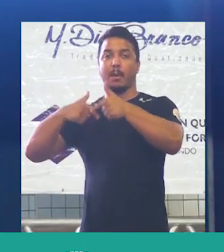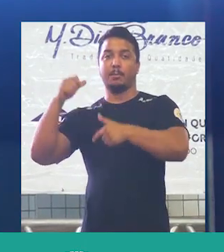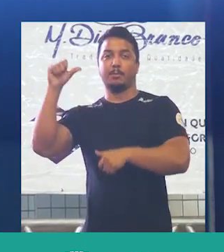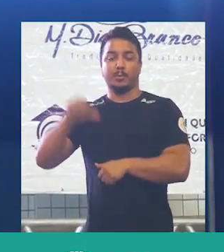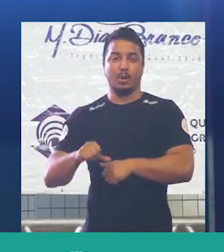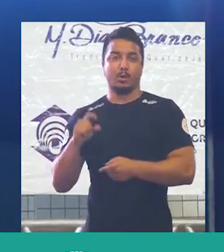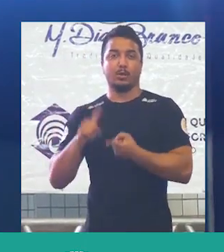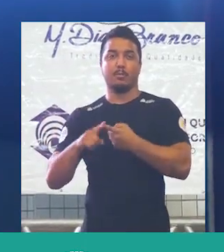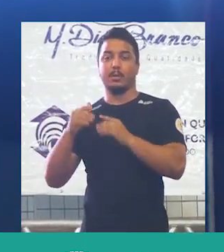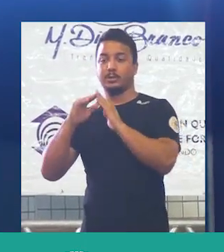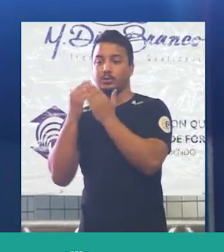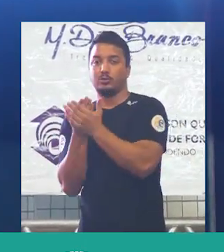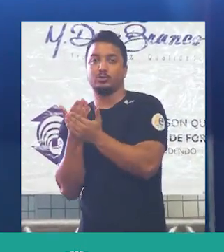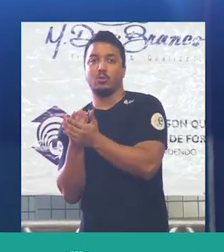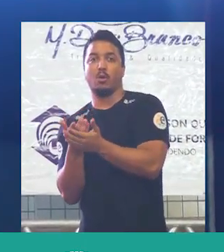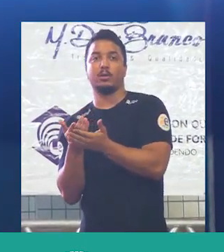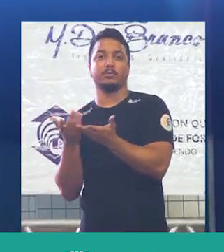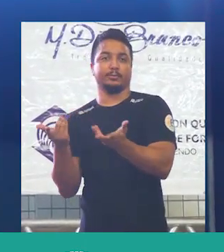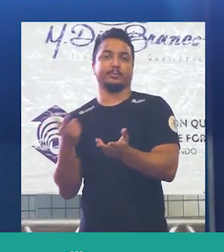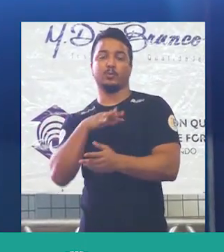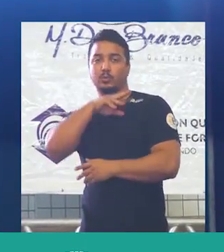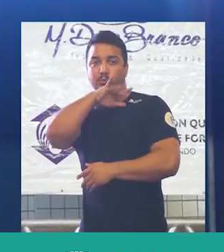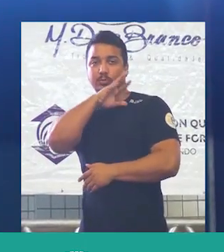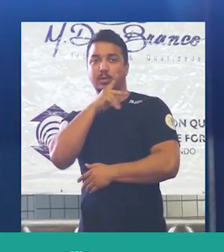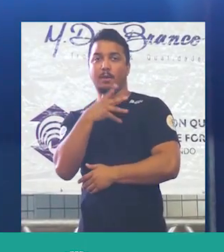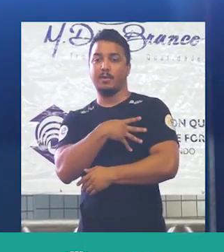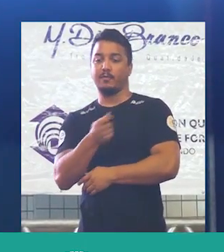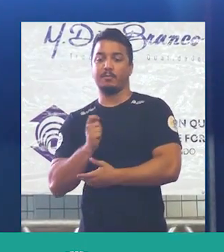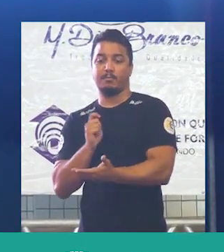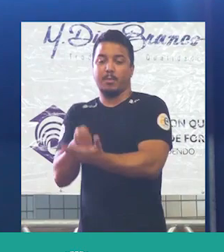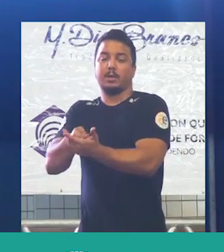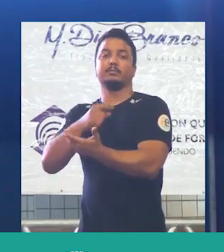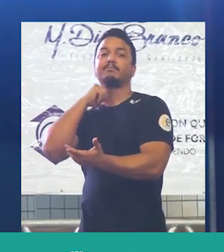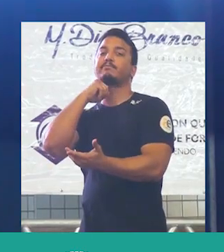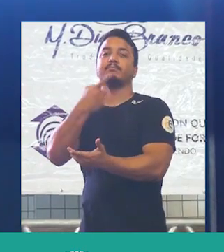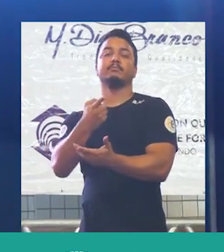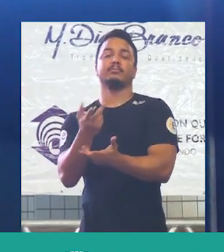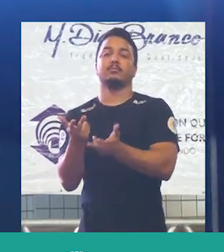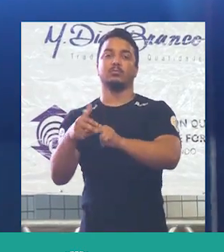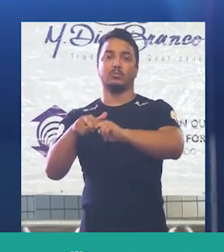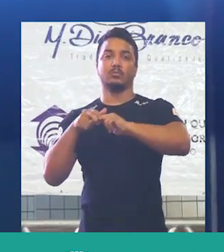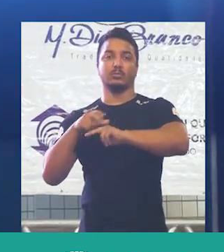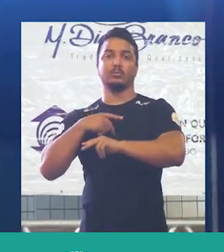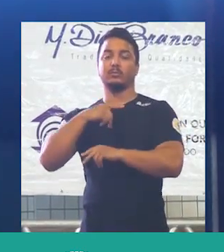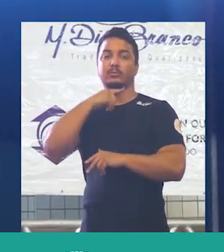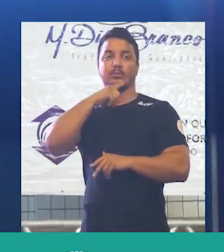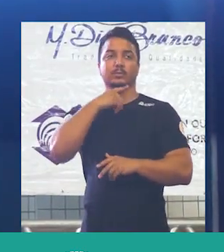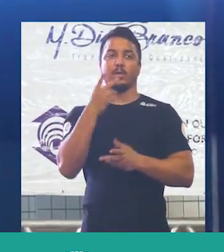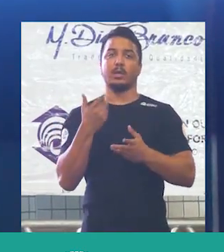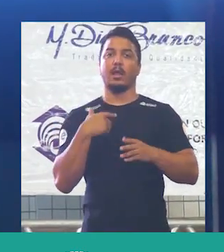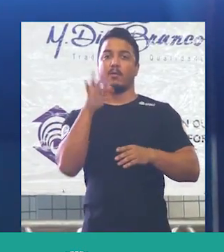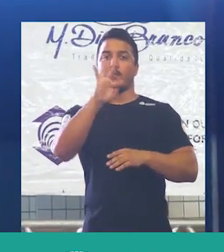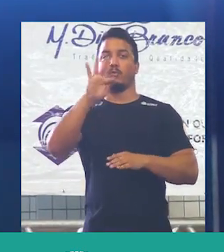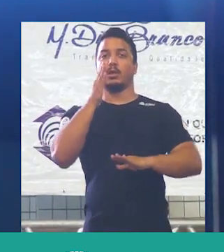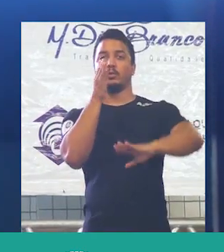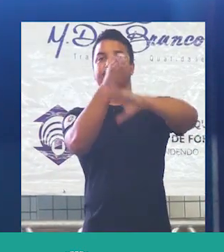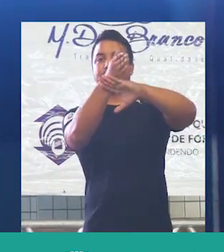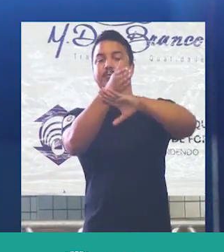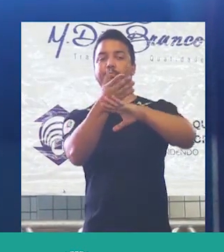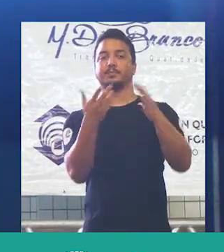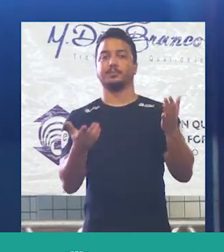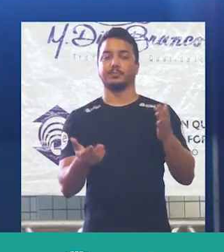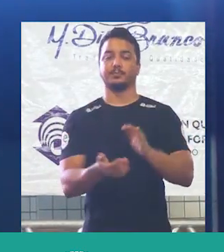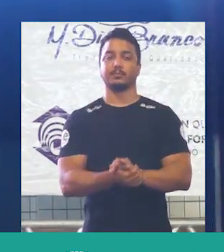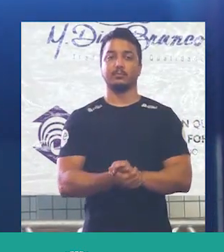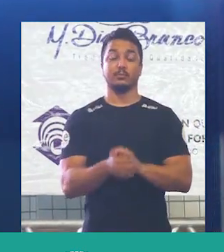com isso piores condições de investir na educação dos filhos e com isso não podendo adentrar no sistema.